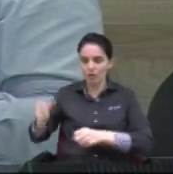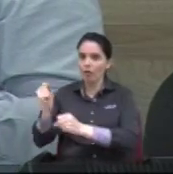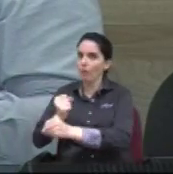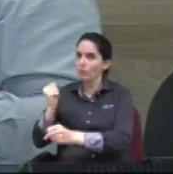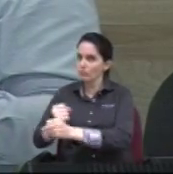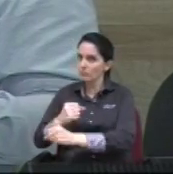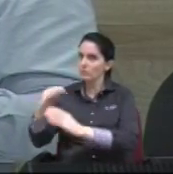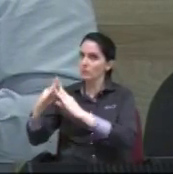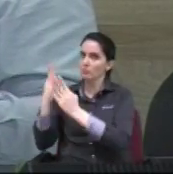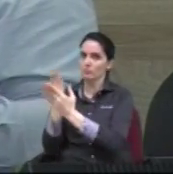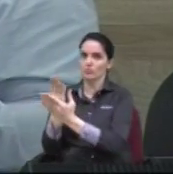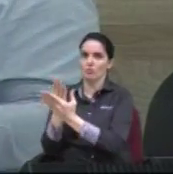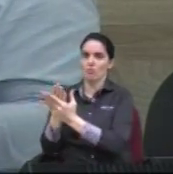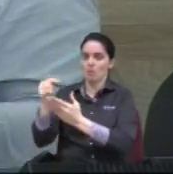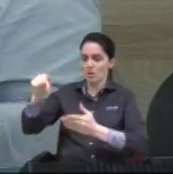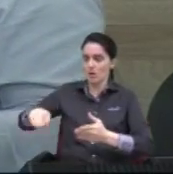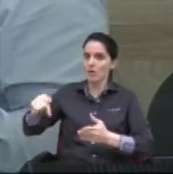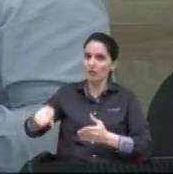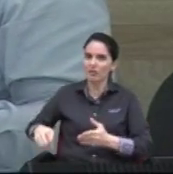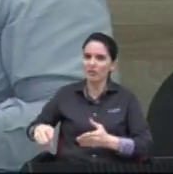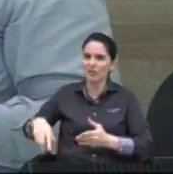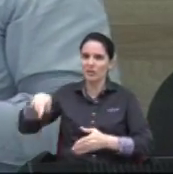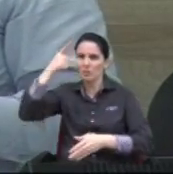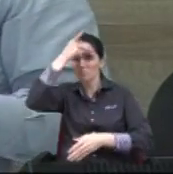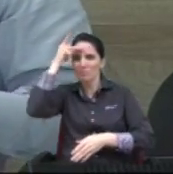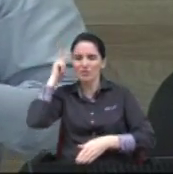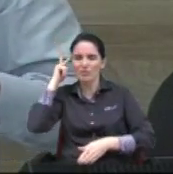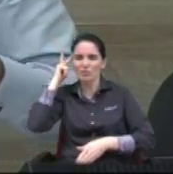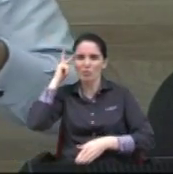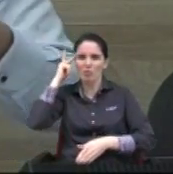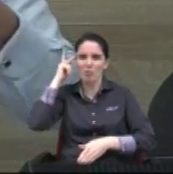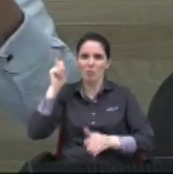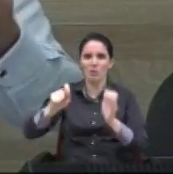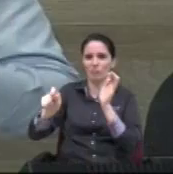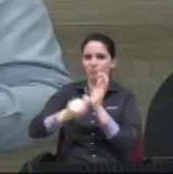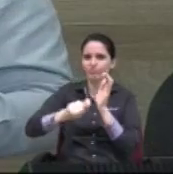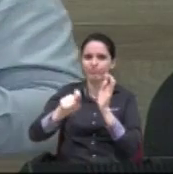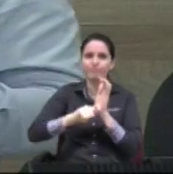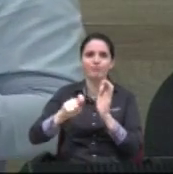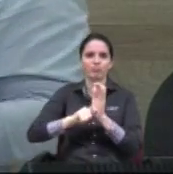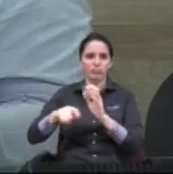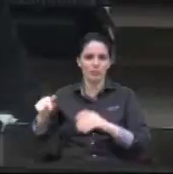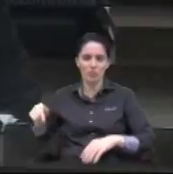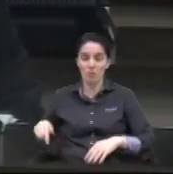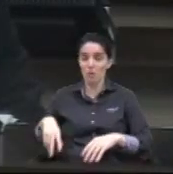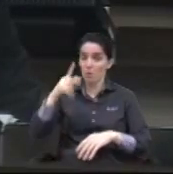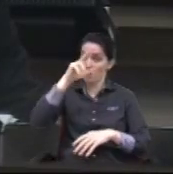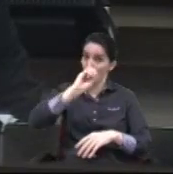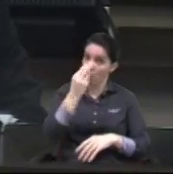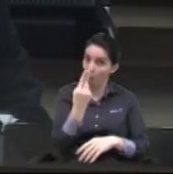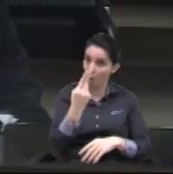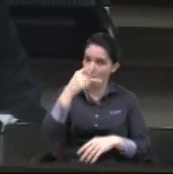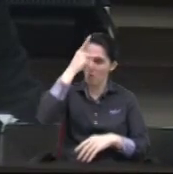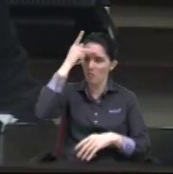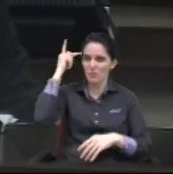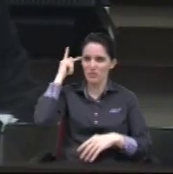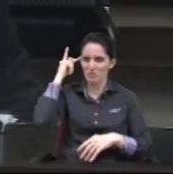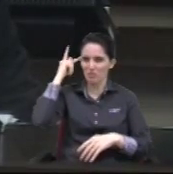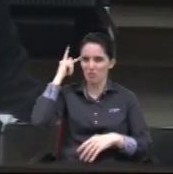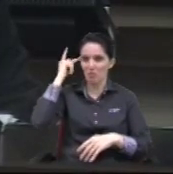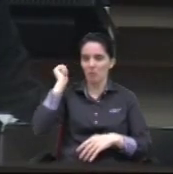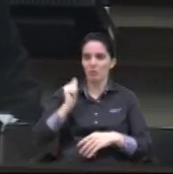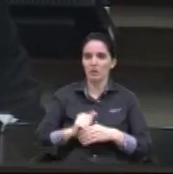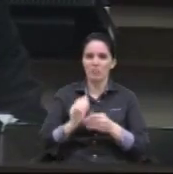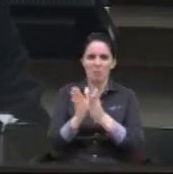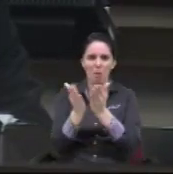tornado ponto de usuários de drogas, tem se tornado moradia para andarilhos. e o povo daquela